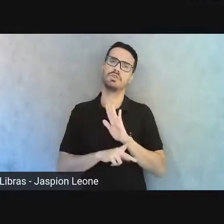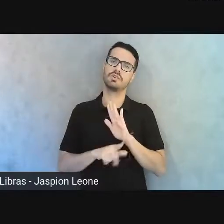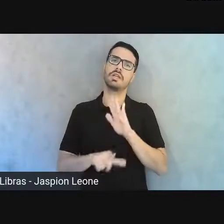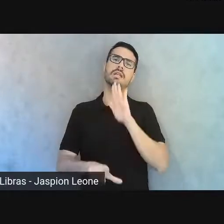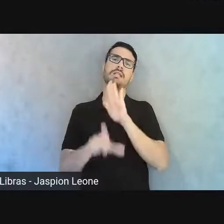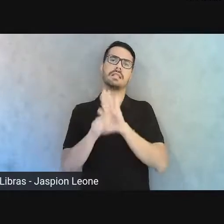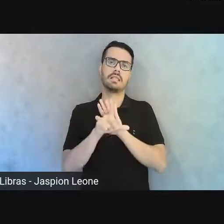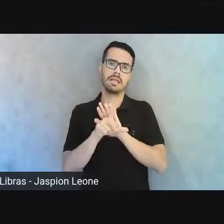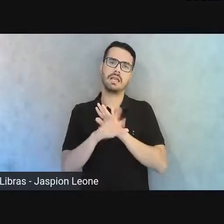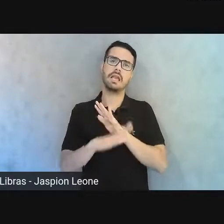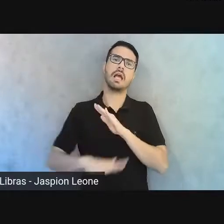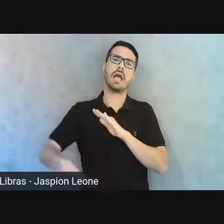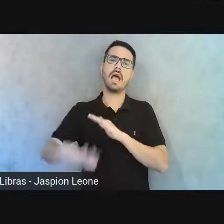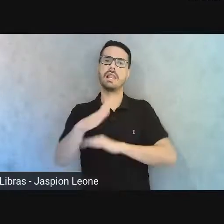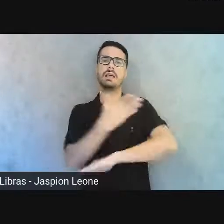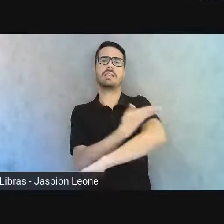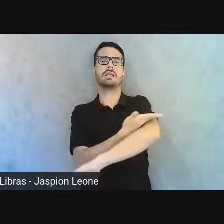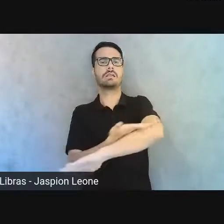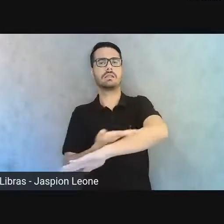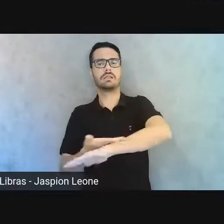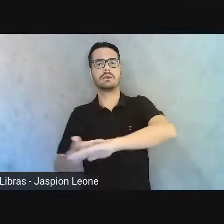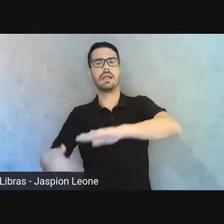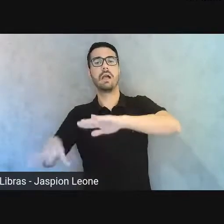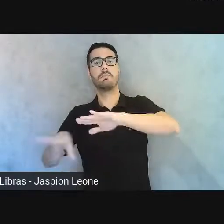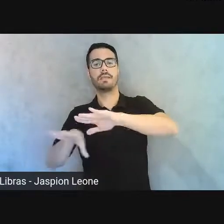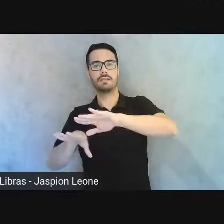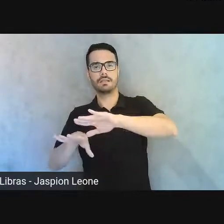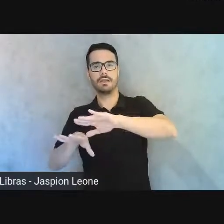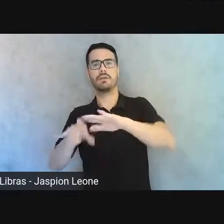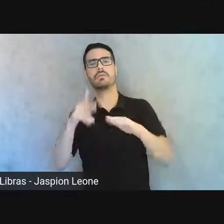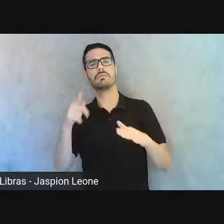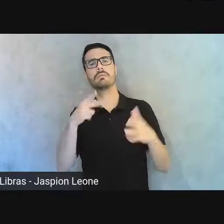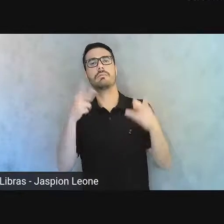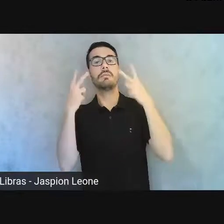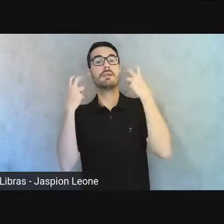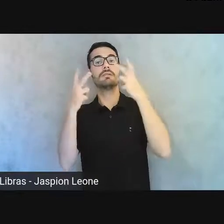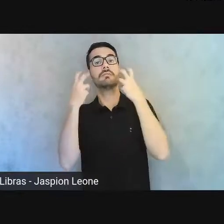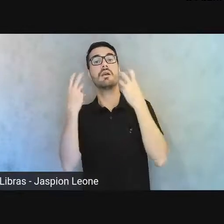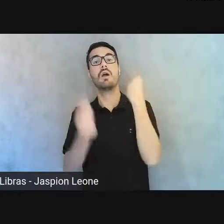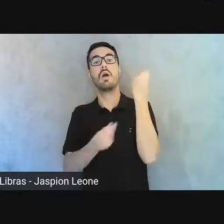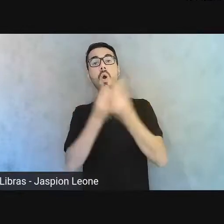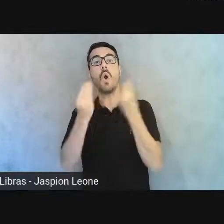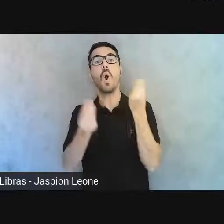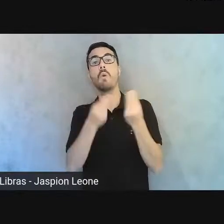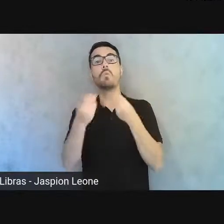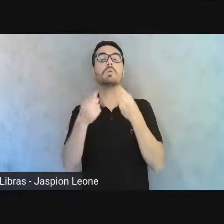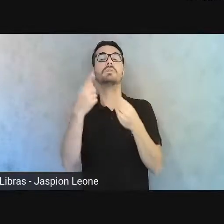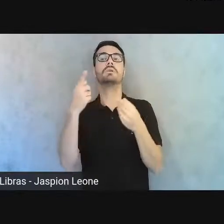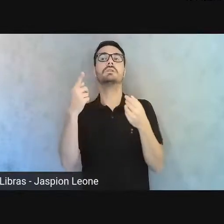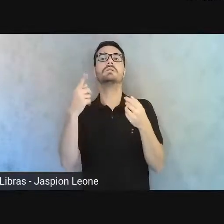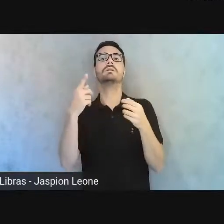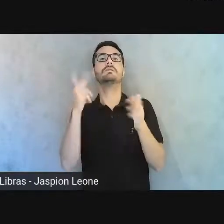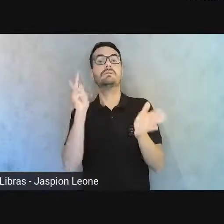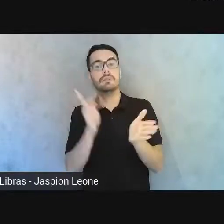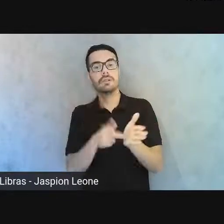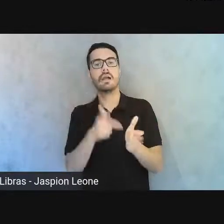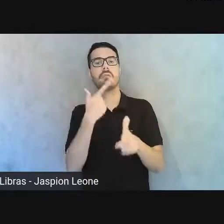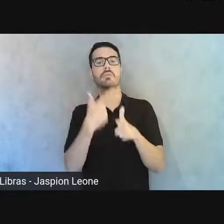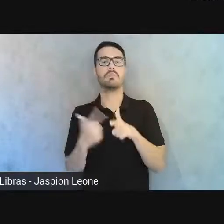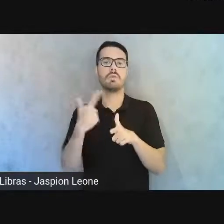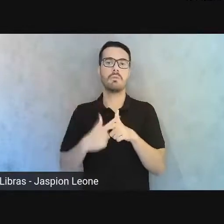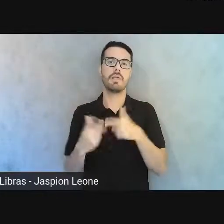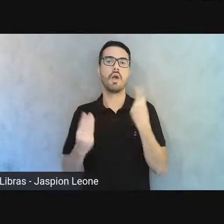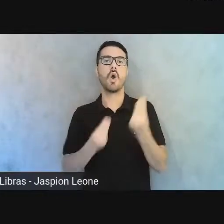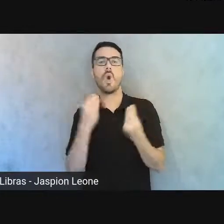licenciamentos? Justamente por perceber a prática, né? A gente fala no chão de fábrica, perceber quais são os problemas e que talvez uma